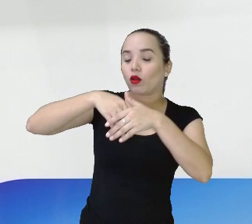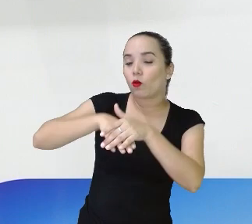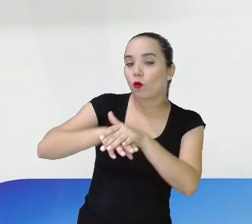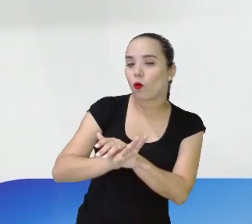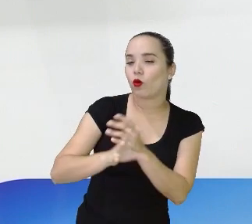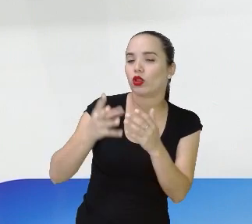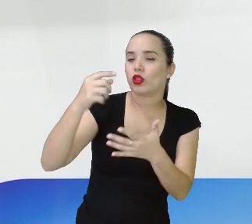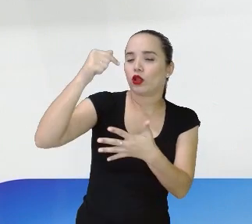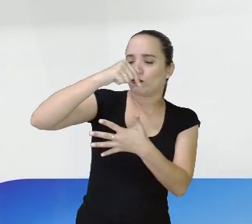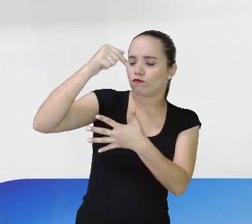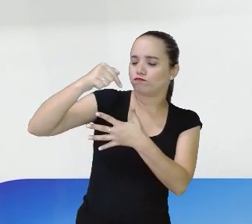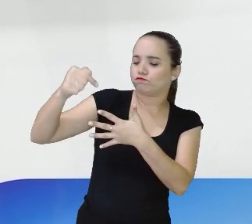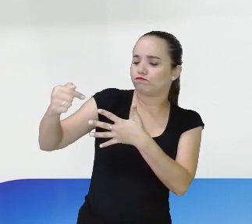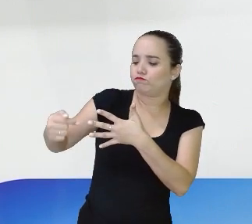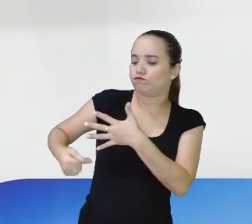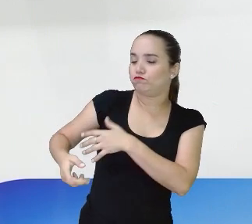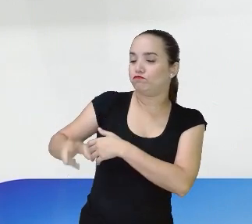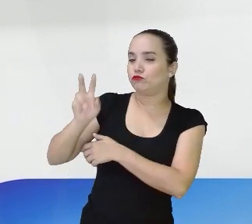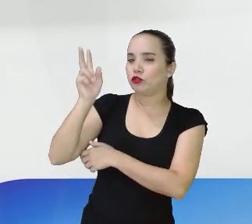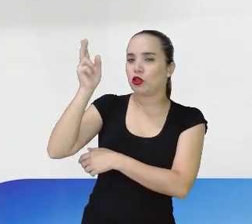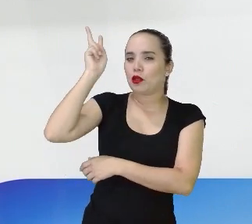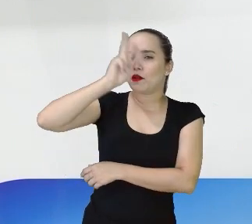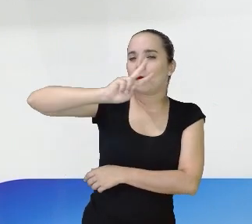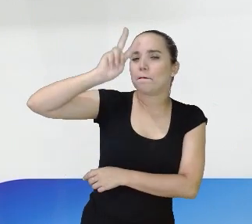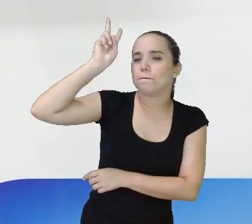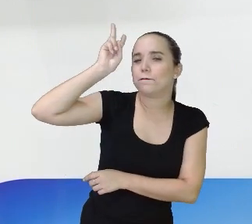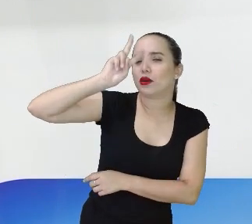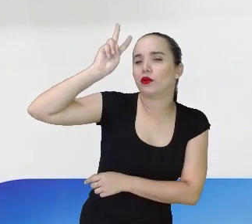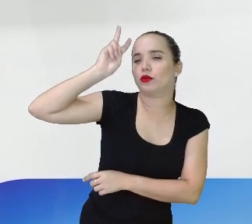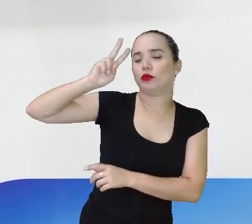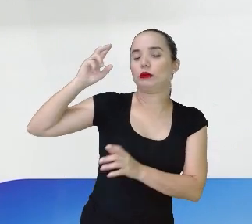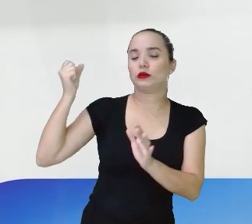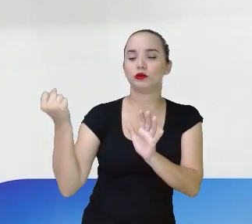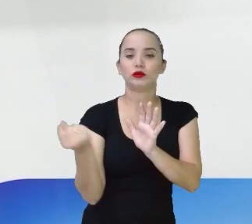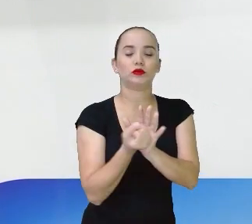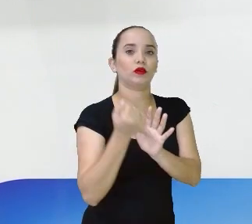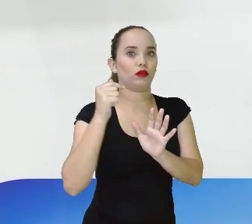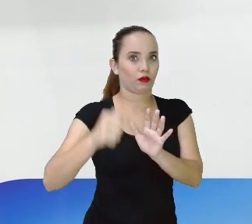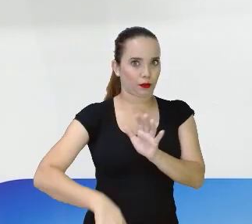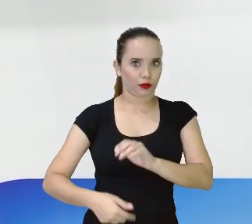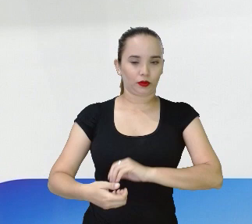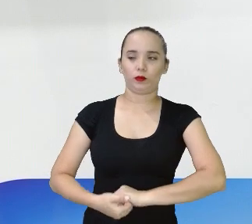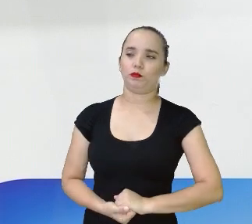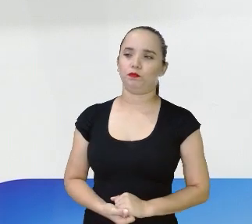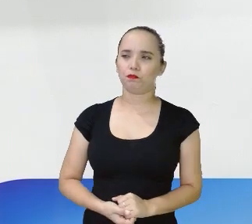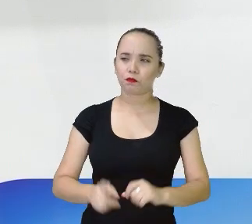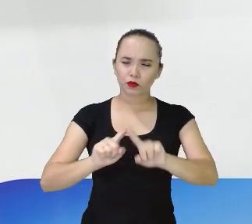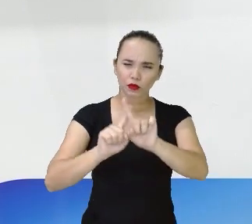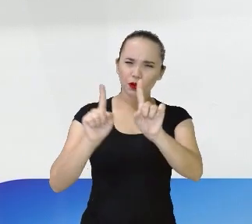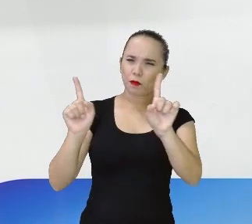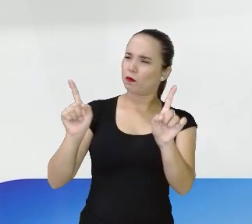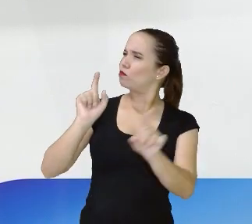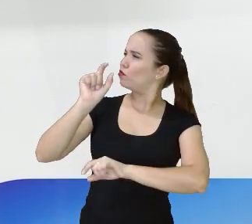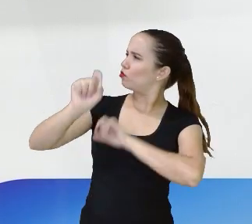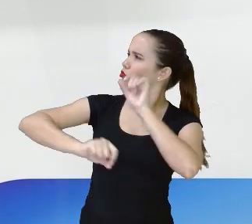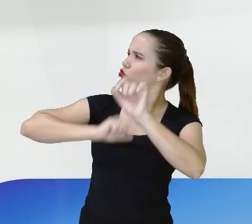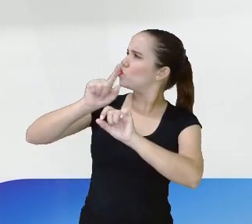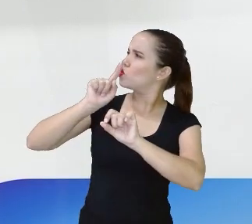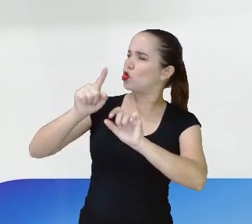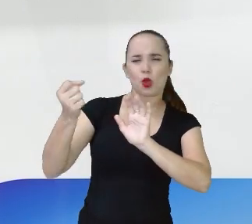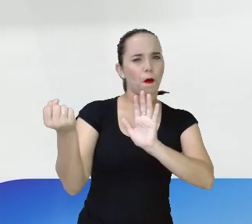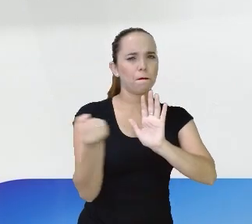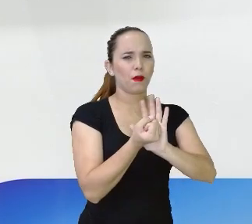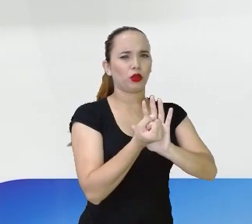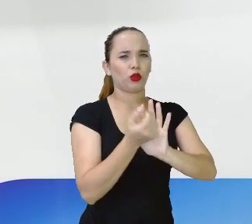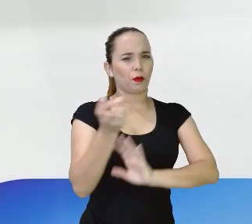nosso patrimônio cultural. Mas aí a gente começa a pensar, o que será um